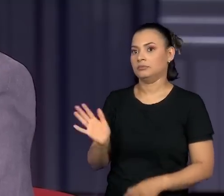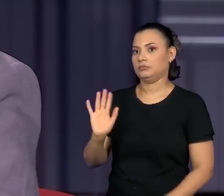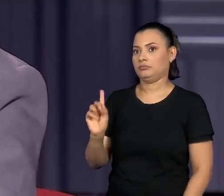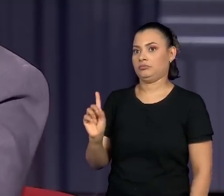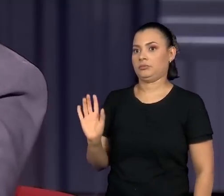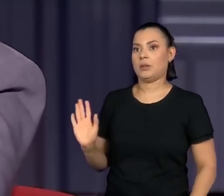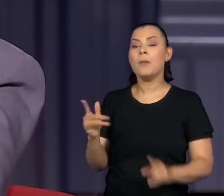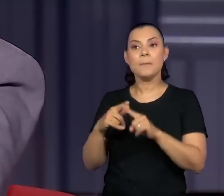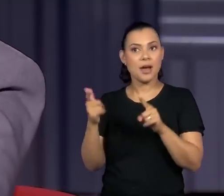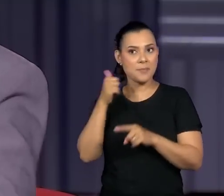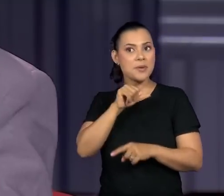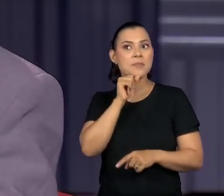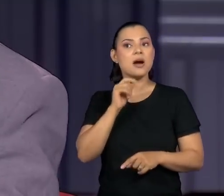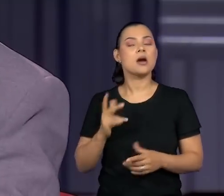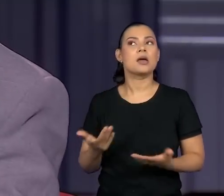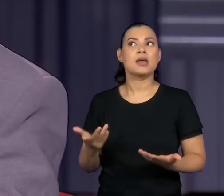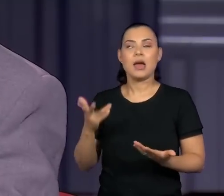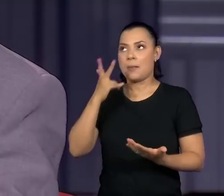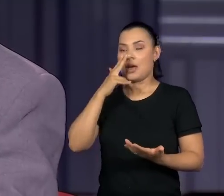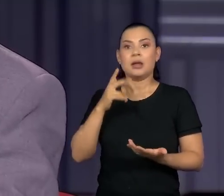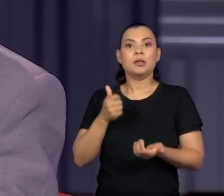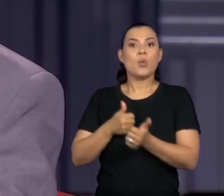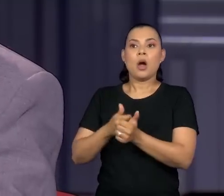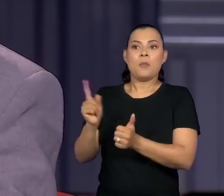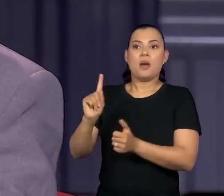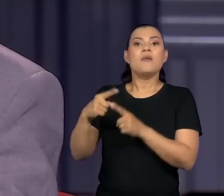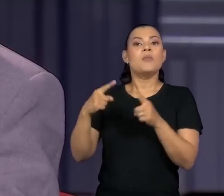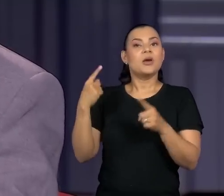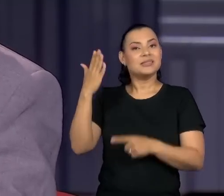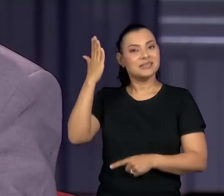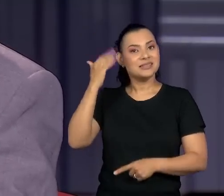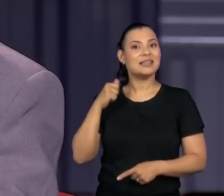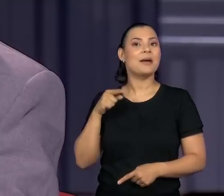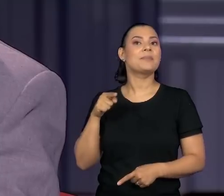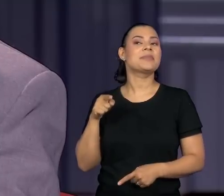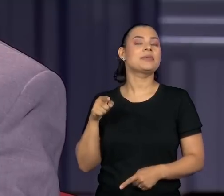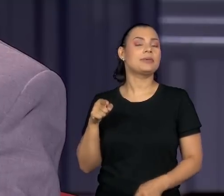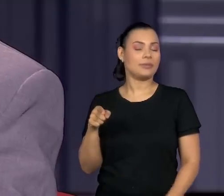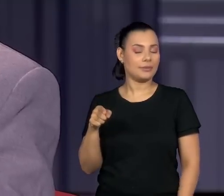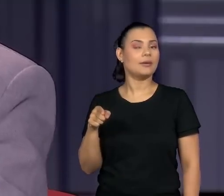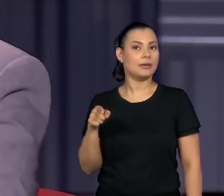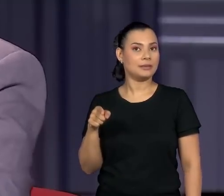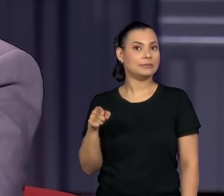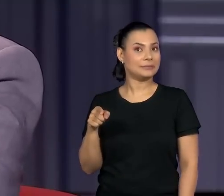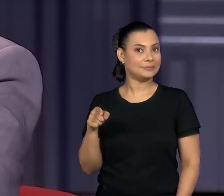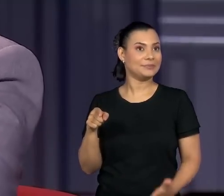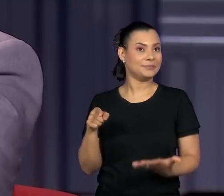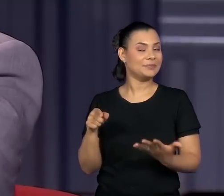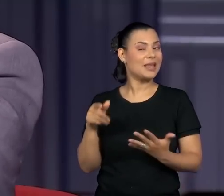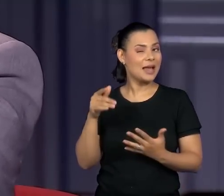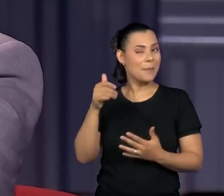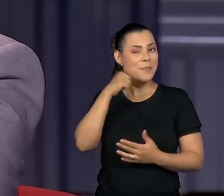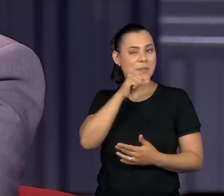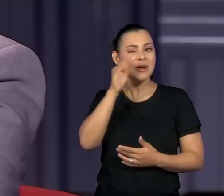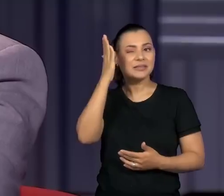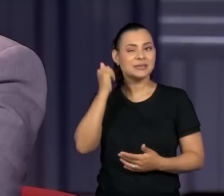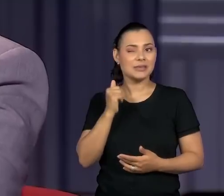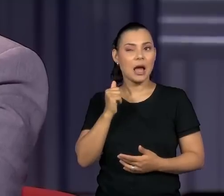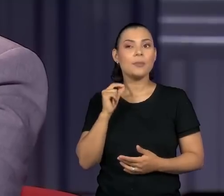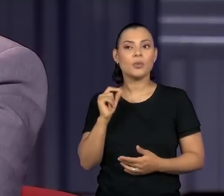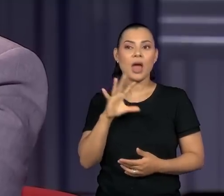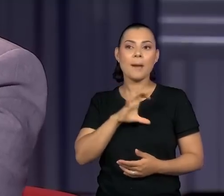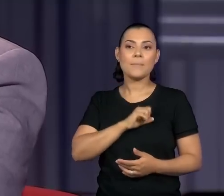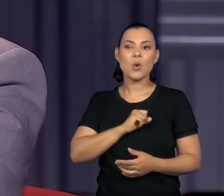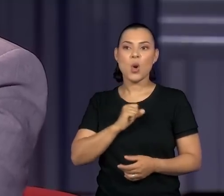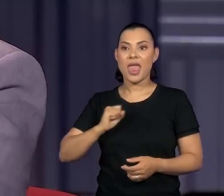mãe ficava... Ela não acompanhava porque ela sabia que... Aquela coisa, né? Essa relação de amor e raiva também